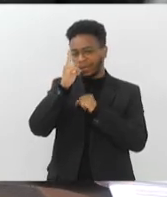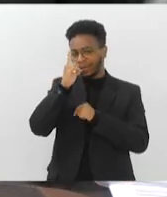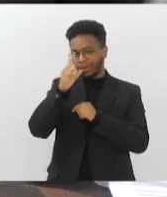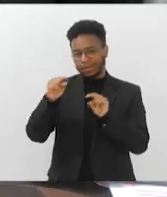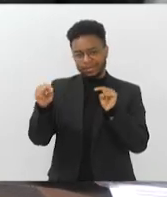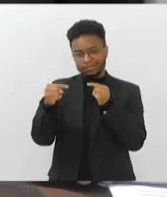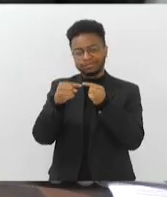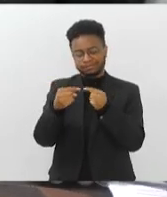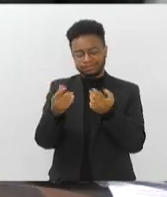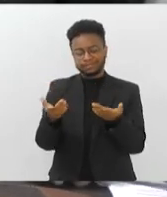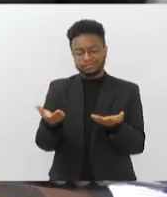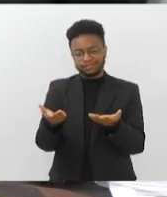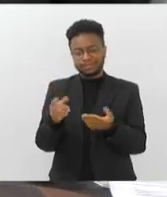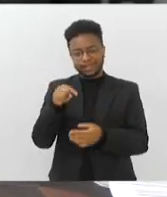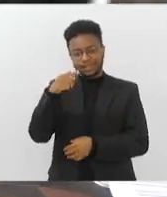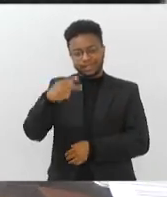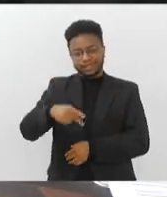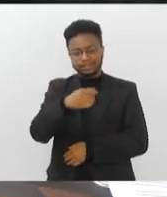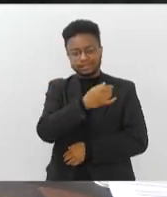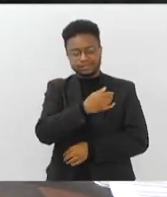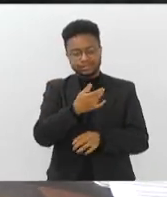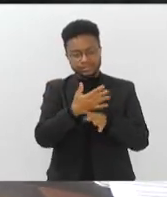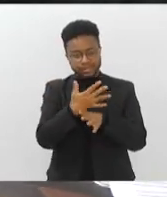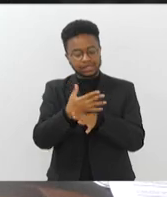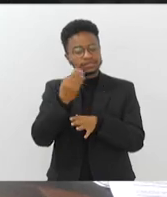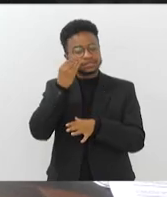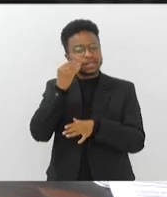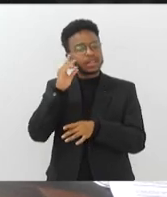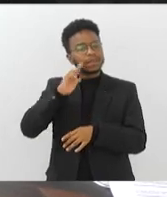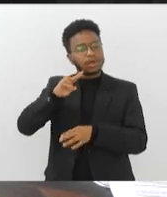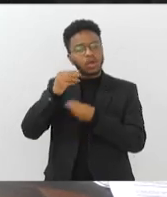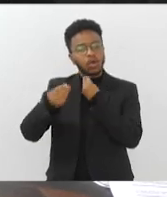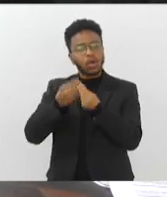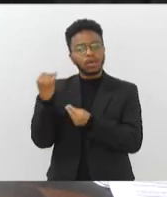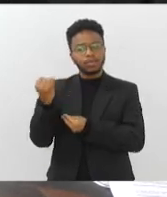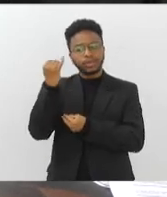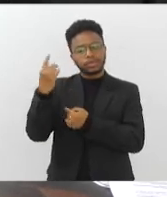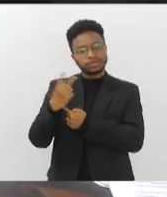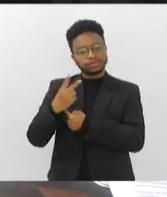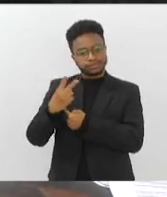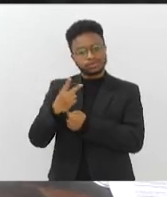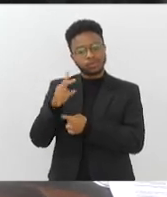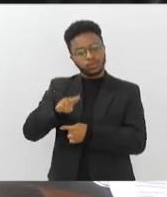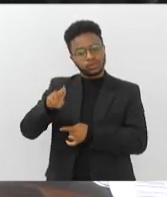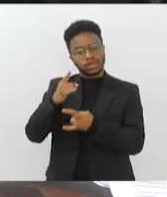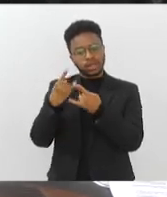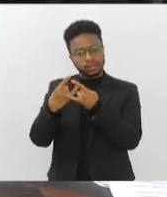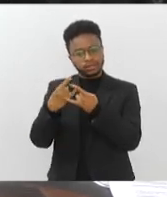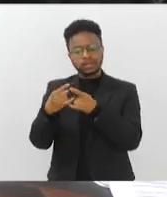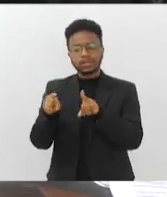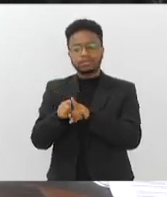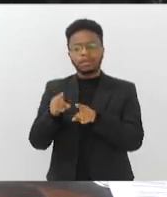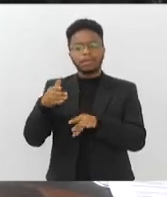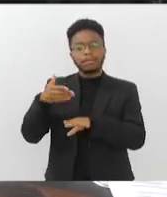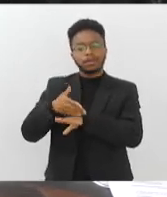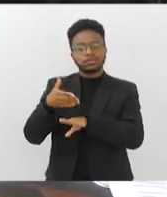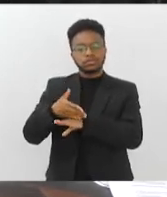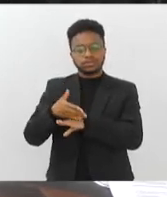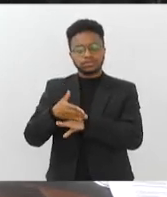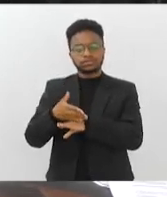o símbolo fálico por excelência da nossa cidade. Para lembrar a importância da prevenção. Participaram dessa atividade o nosso